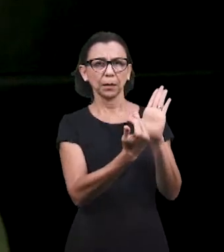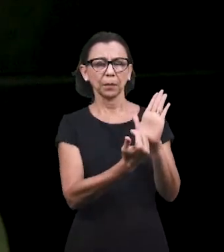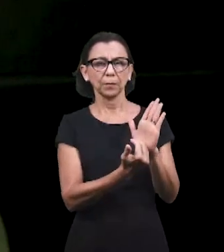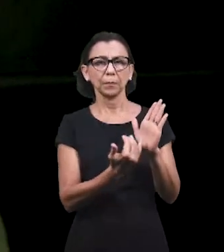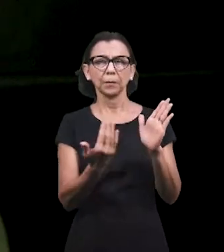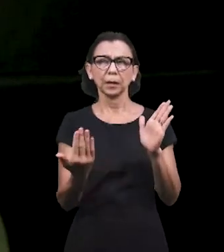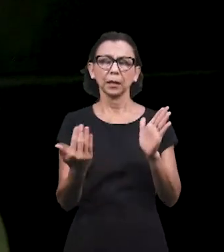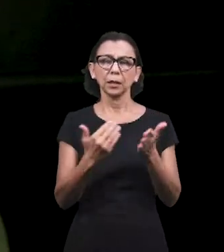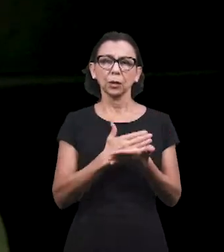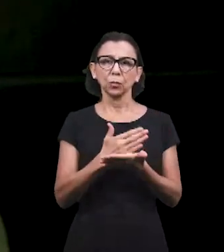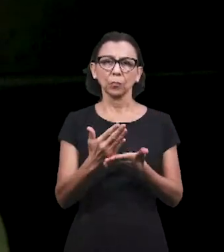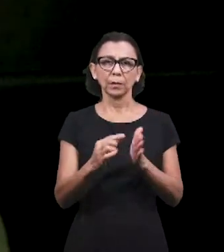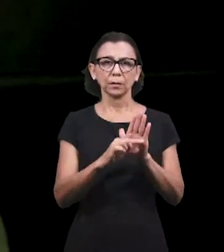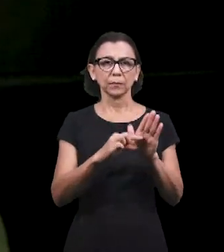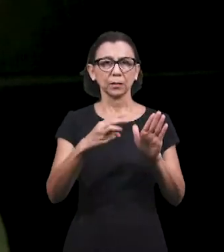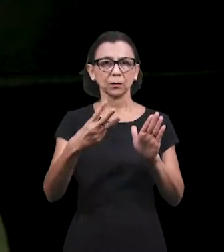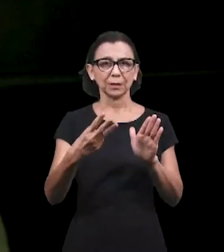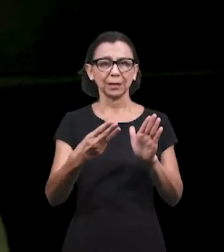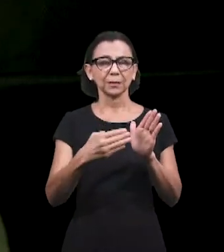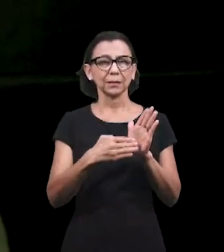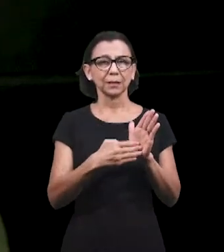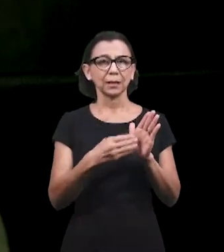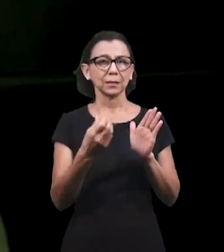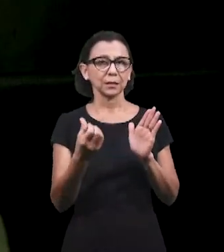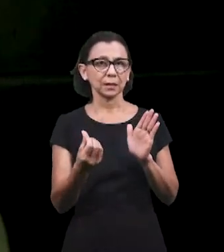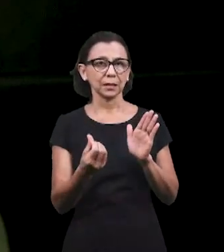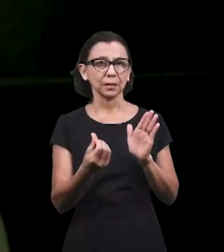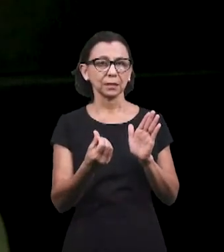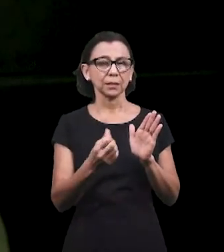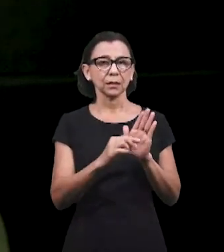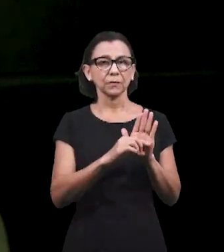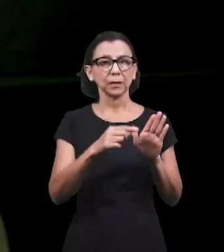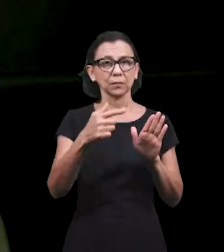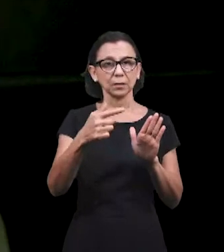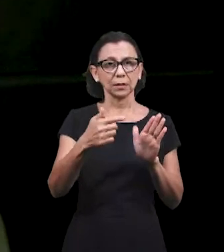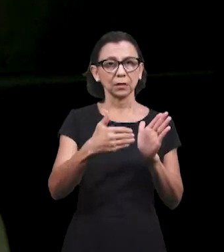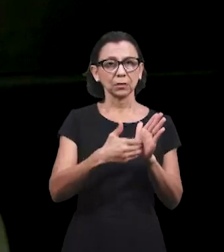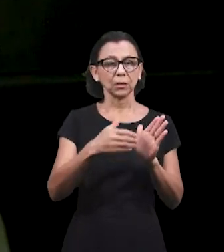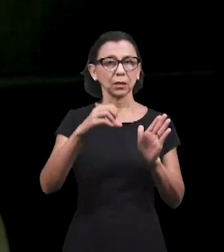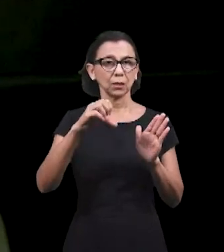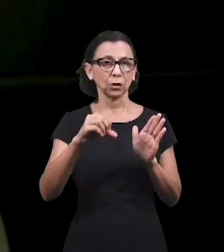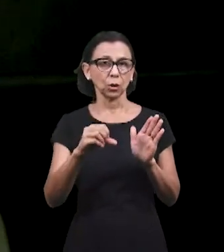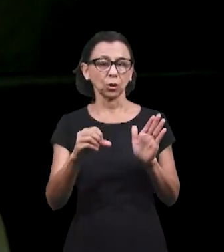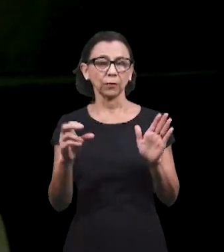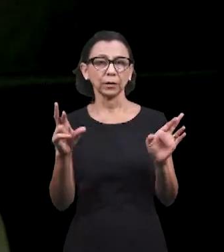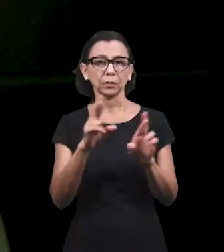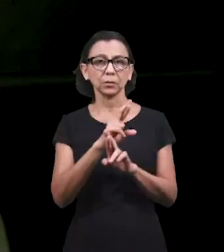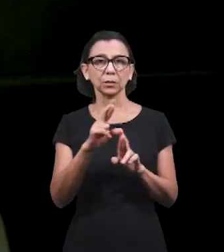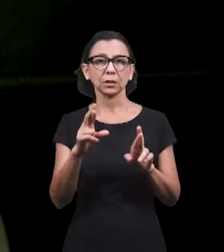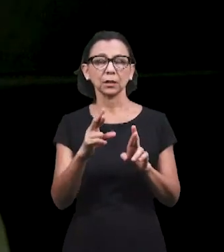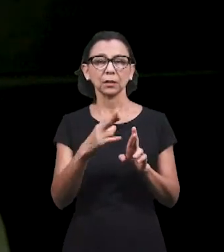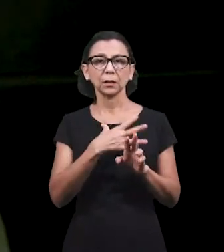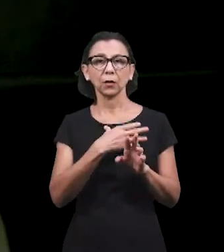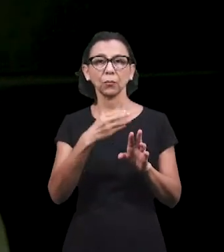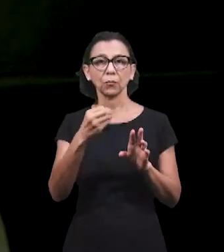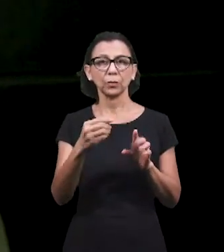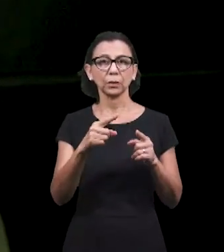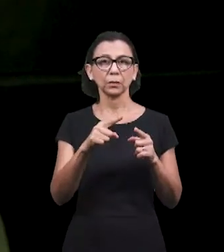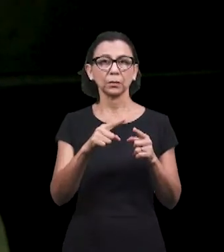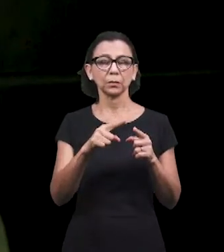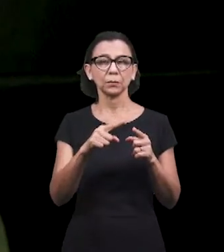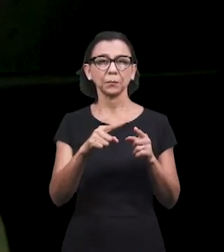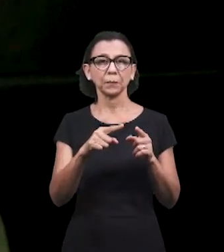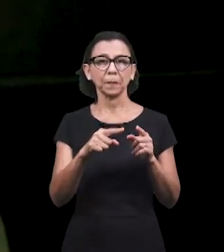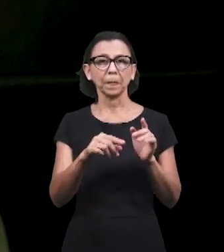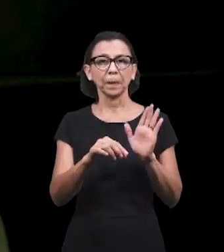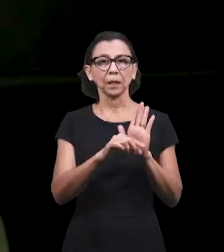verso 6, relacionado ao Pai, do verso 7 ao verso 9, relacionado ao Filho, e o verso 15, 13